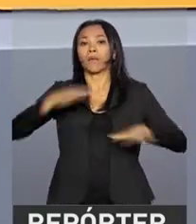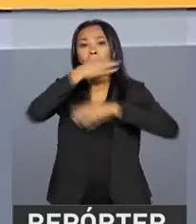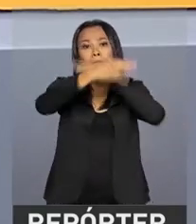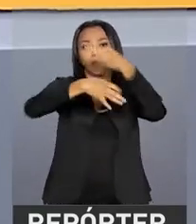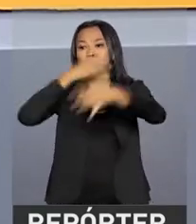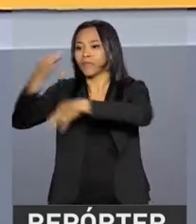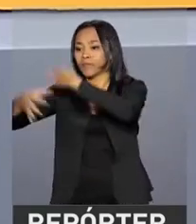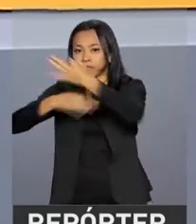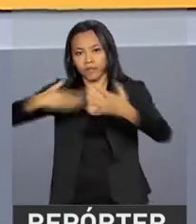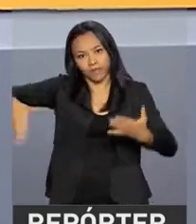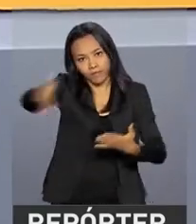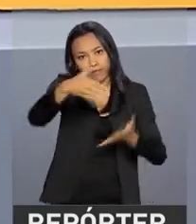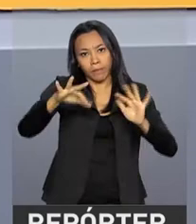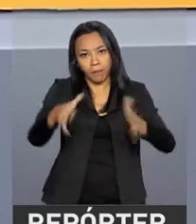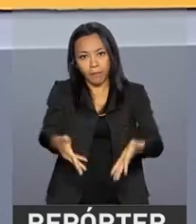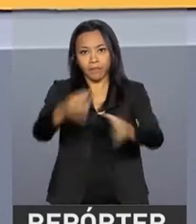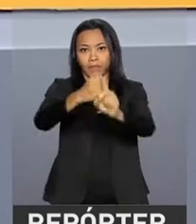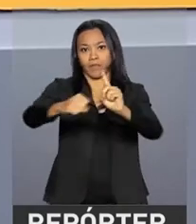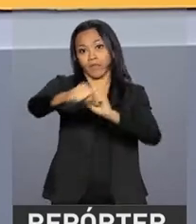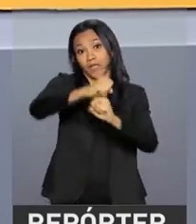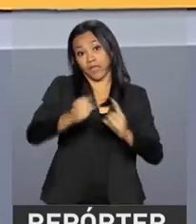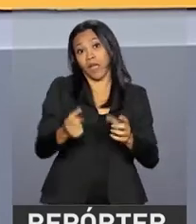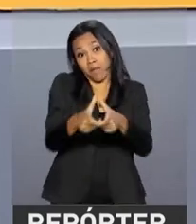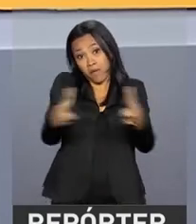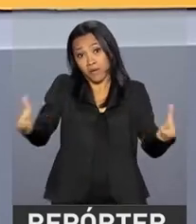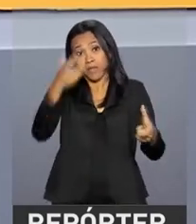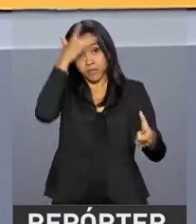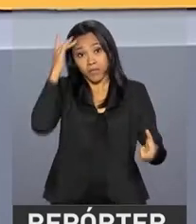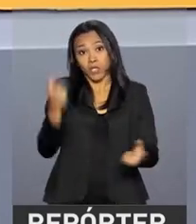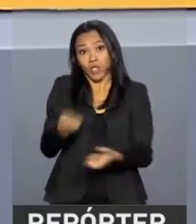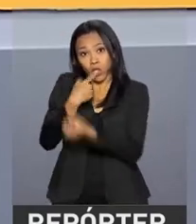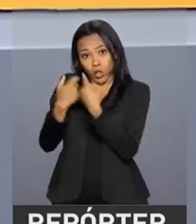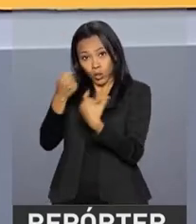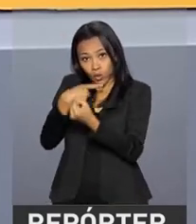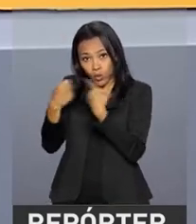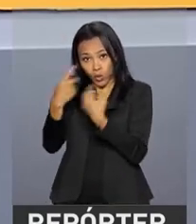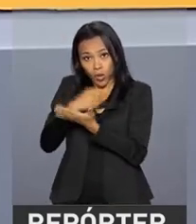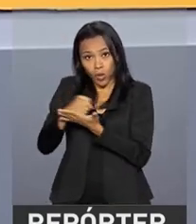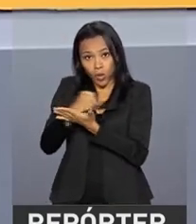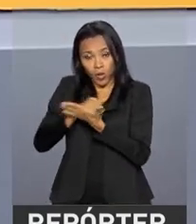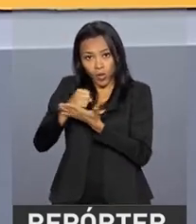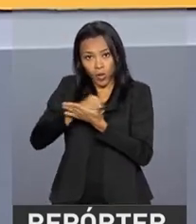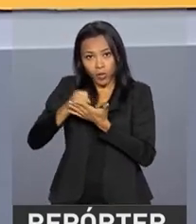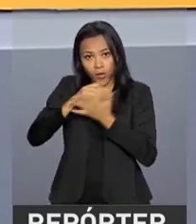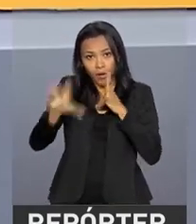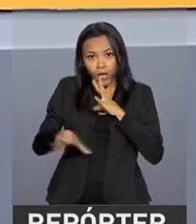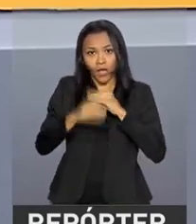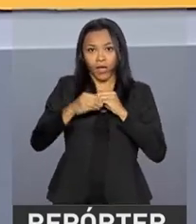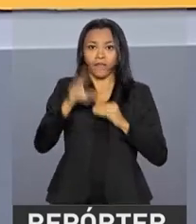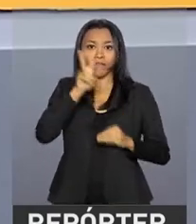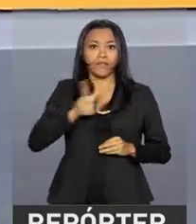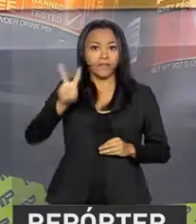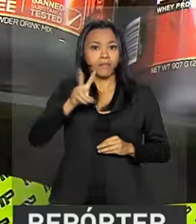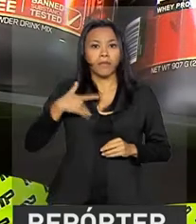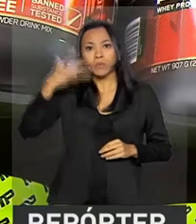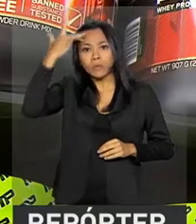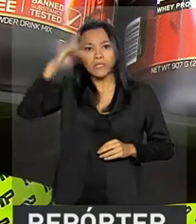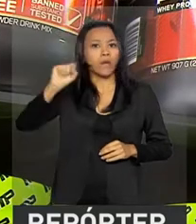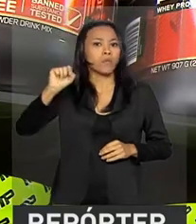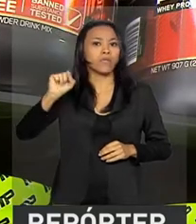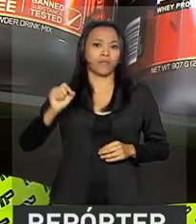participação da sociedade é que muita gente toma os complementos mas nem sempre está claro o que vai em cada pílula